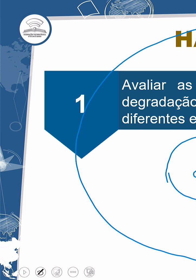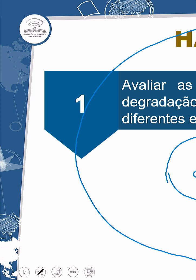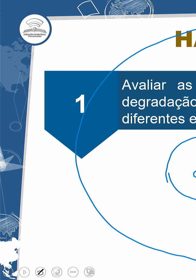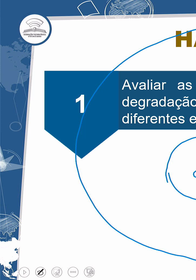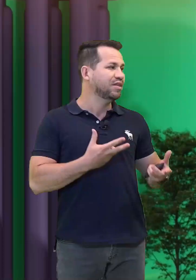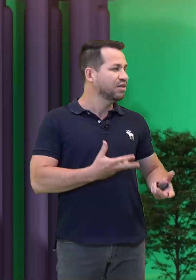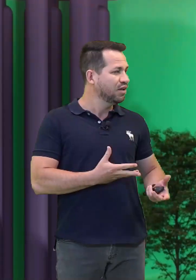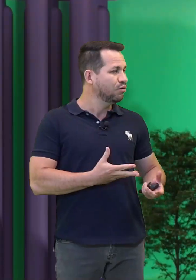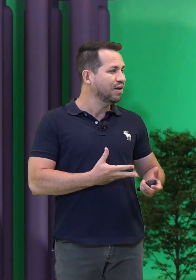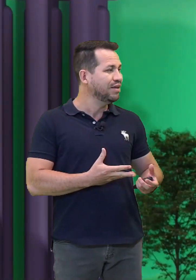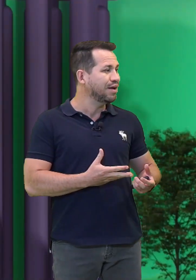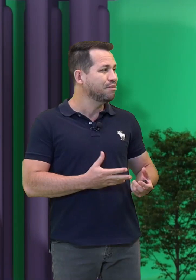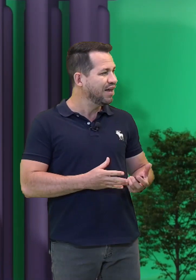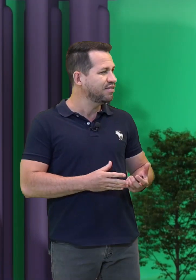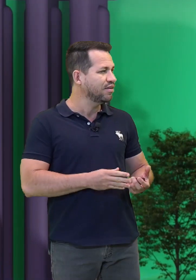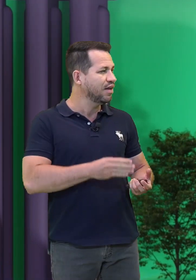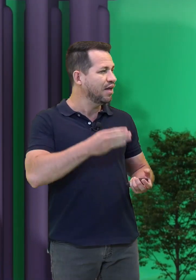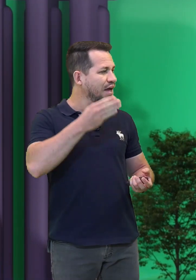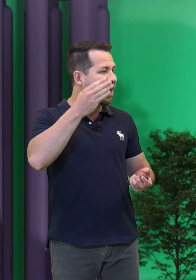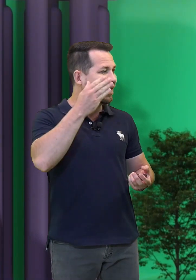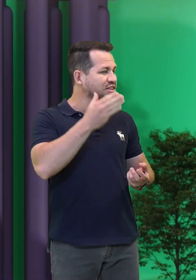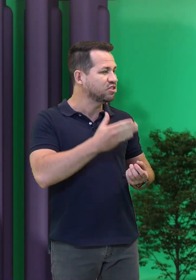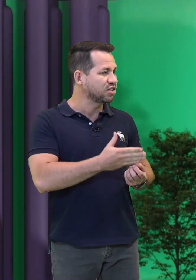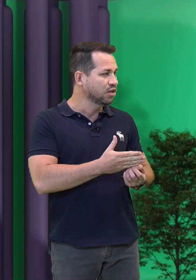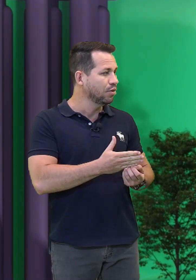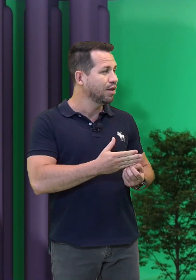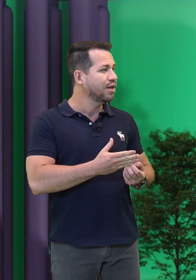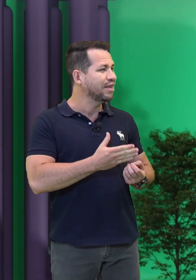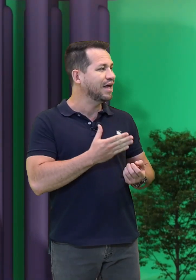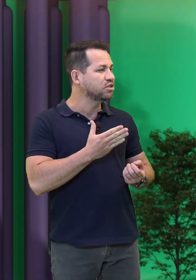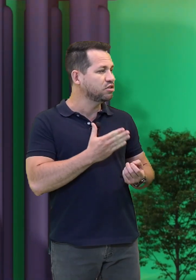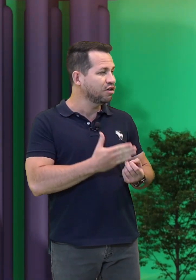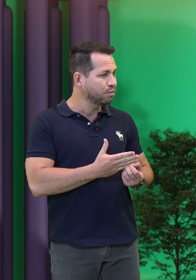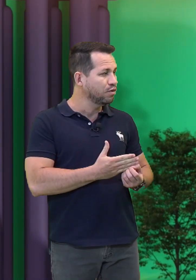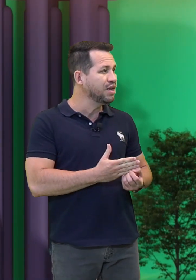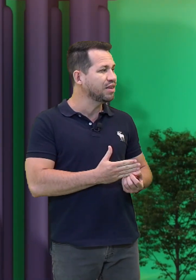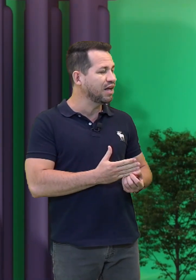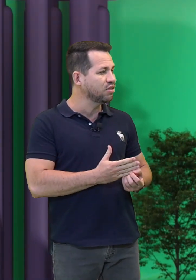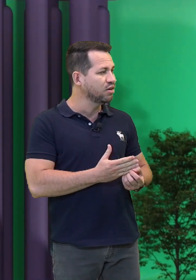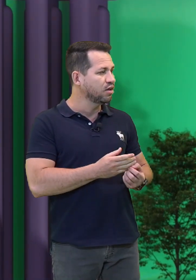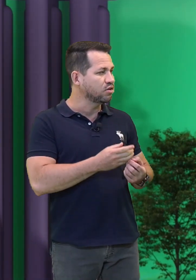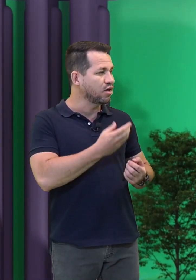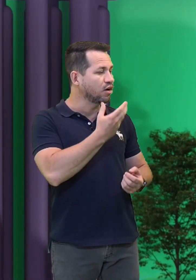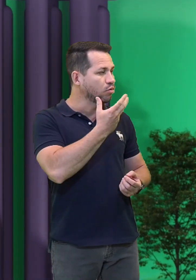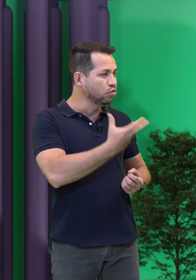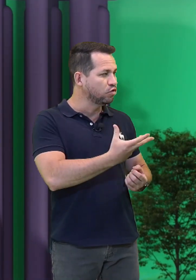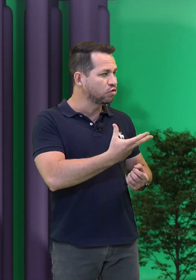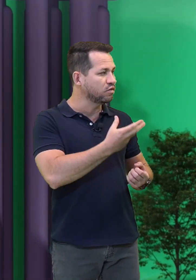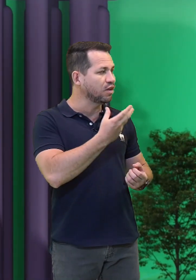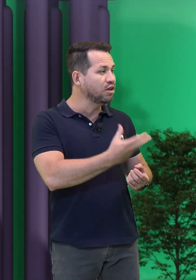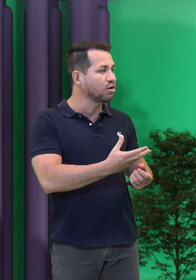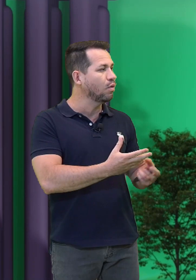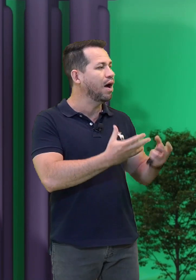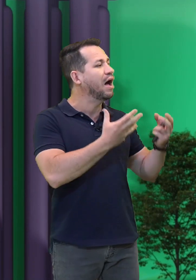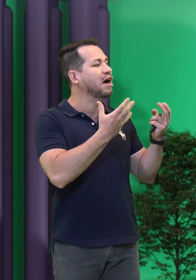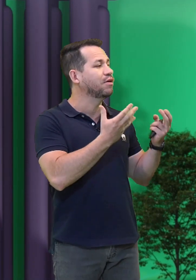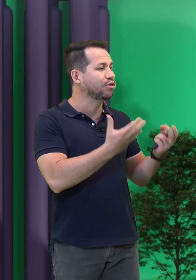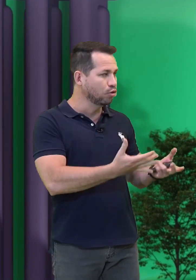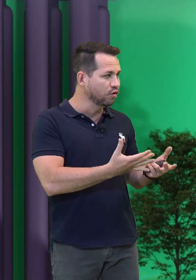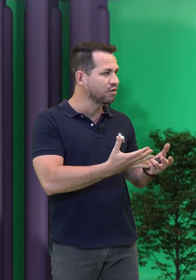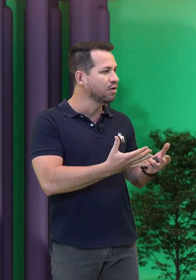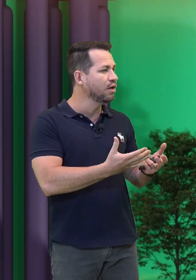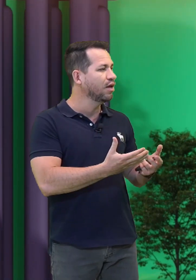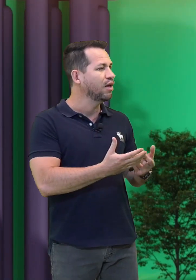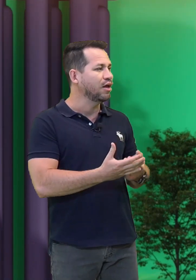acabam afetando ainda mais a questão da disponibilidade de recursos hídricos,